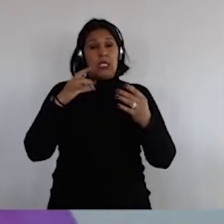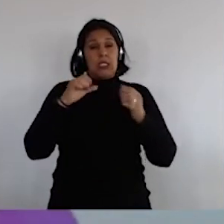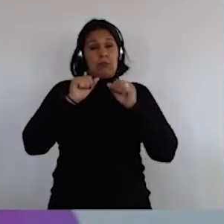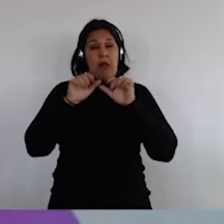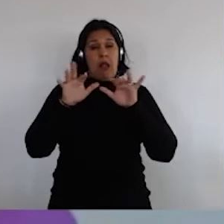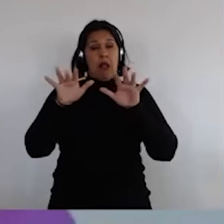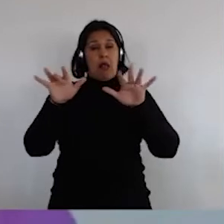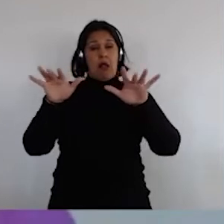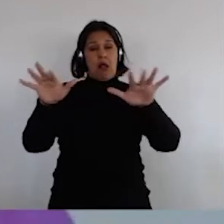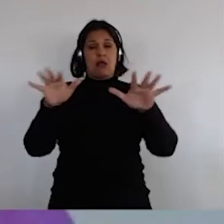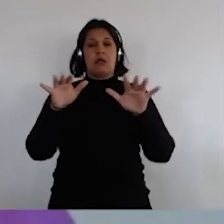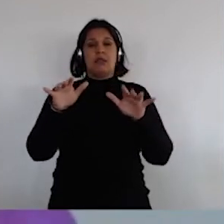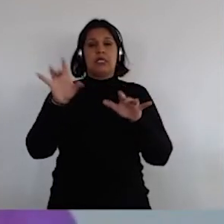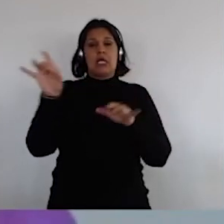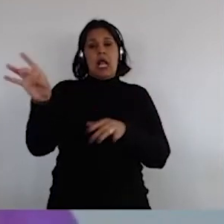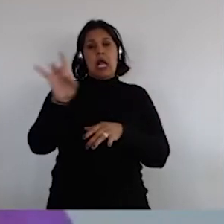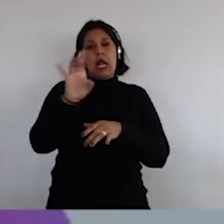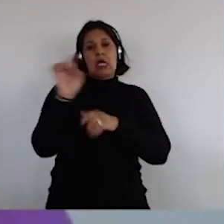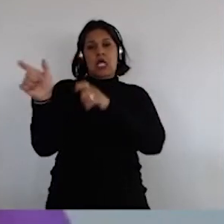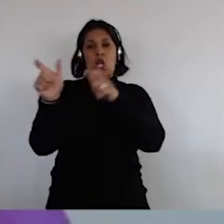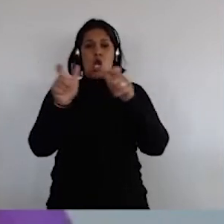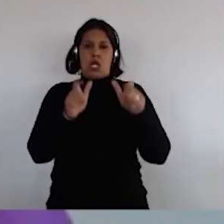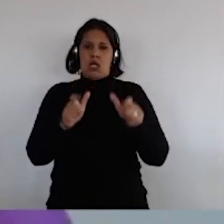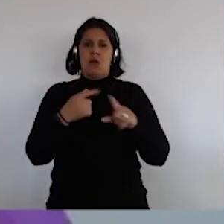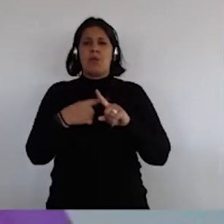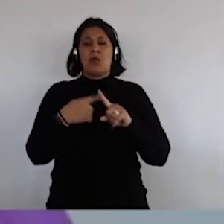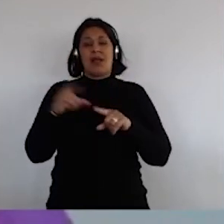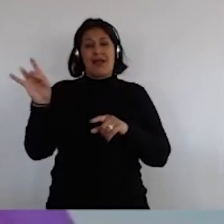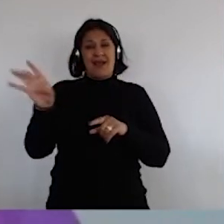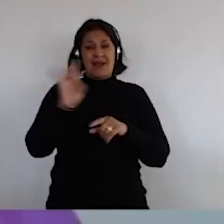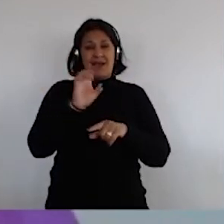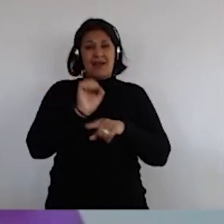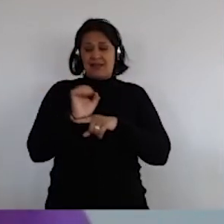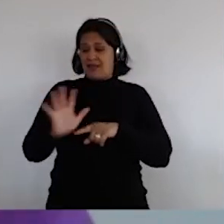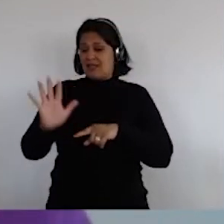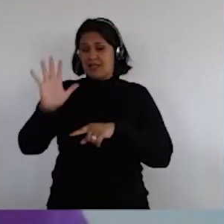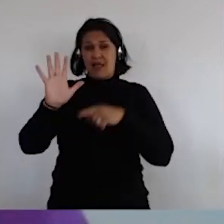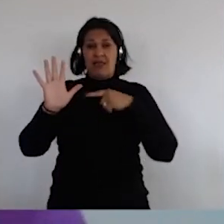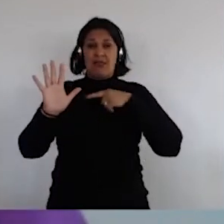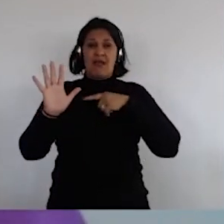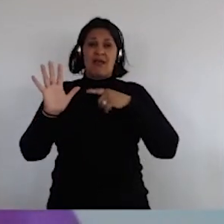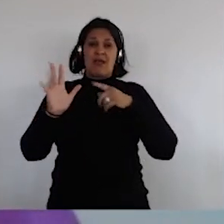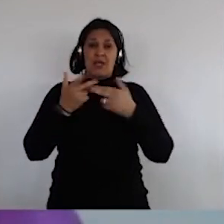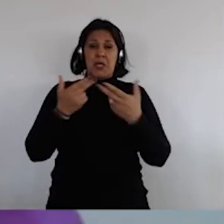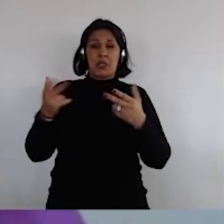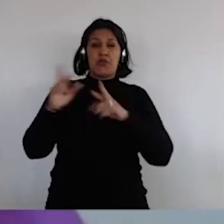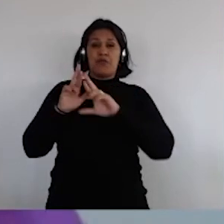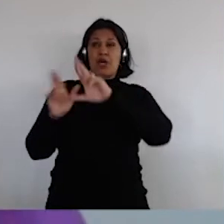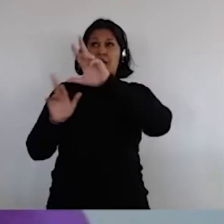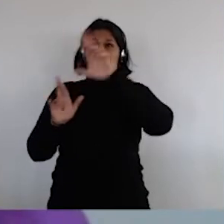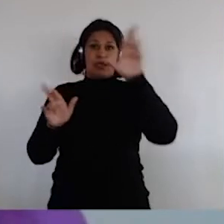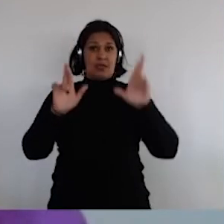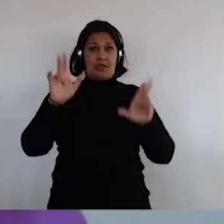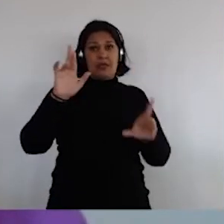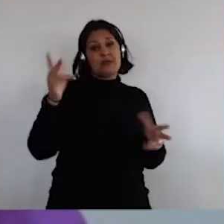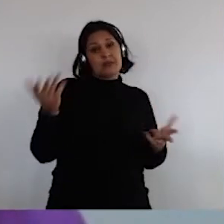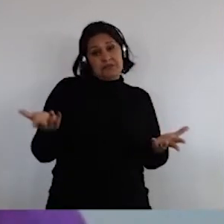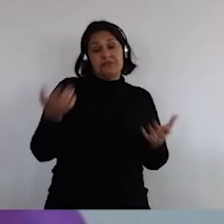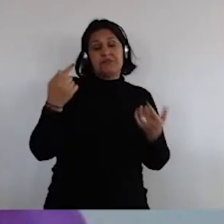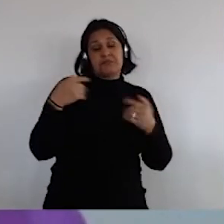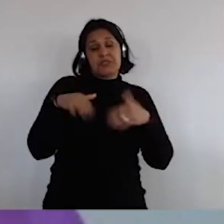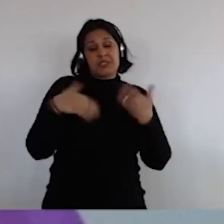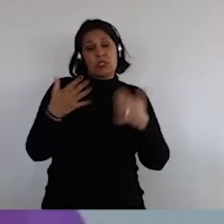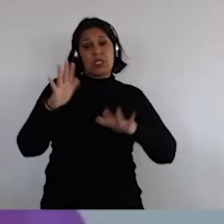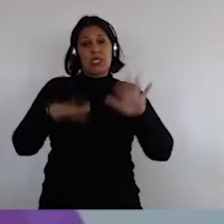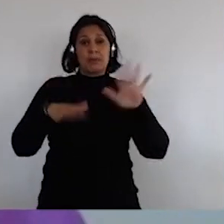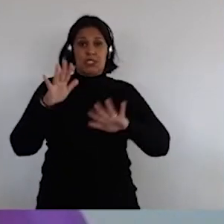enfrentada por cada localidade, porque cada estado desse Brasil tem uma realidade diferente. Então, ela